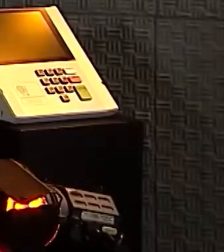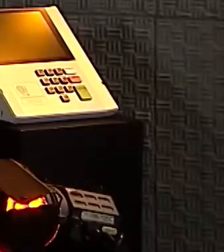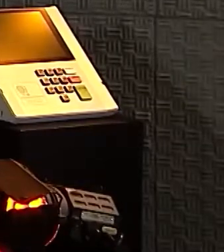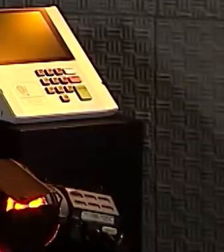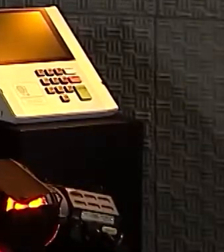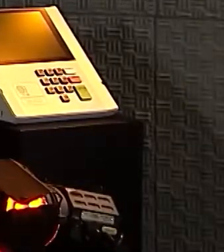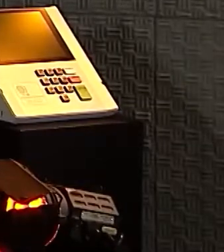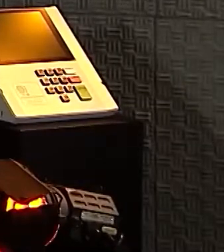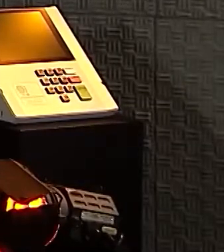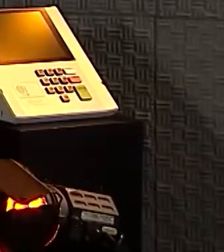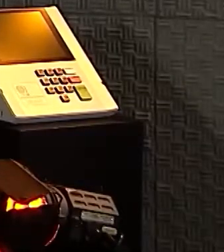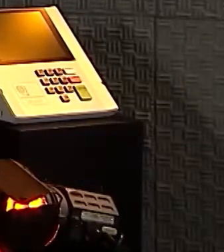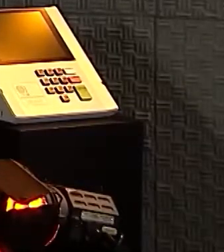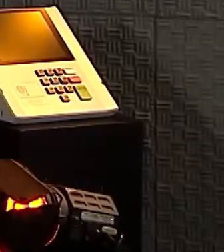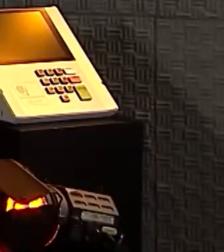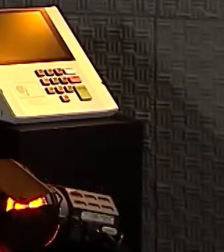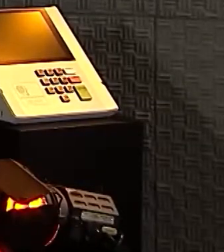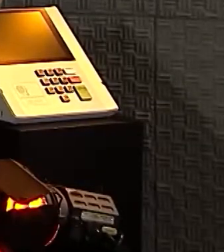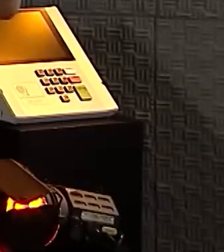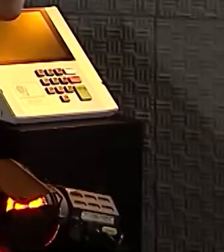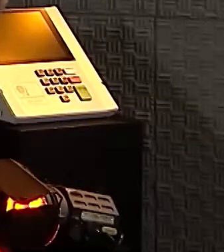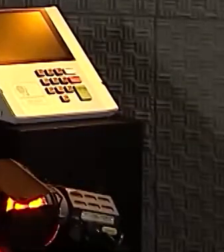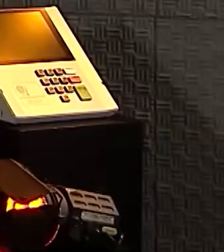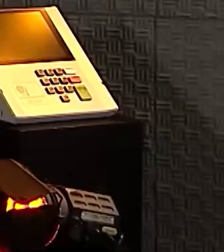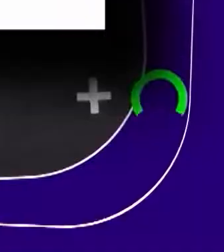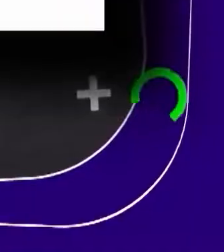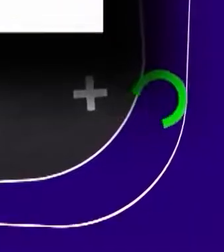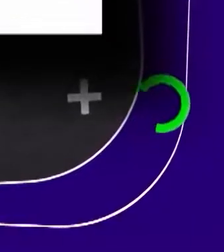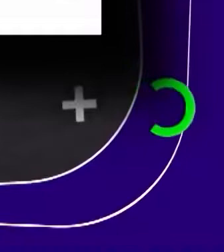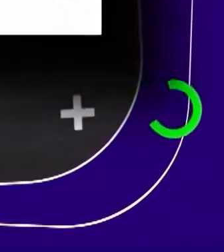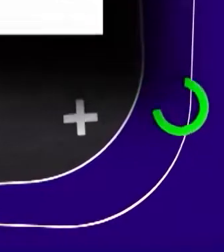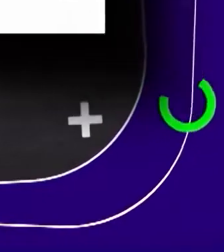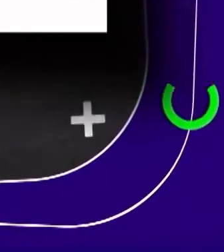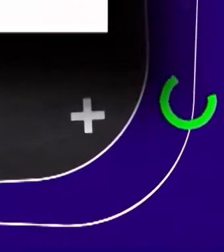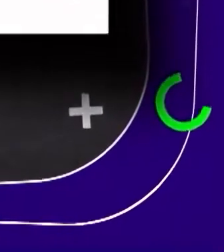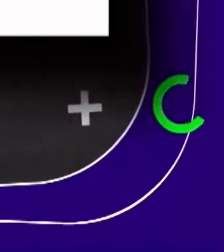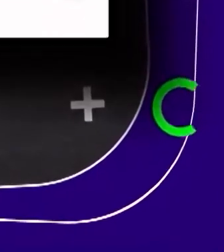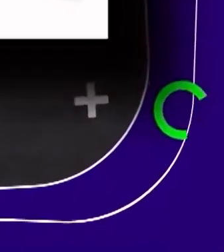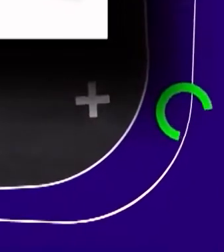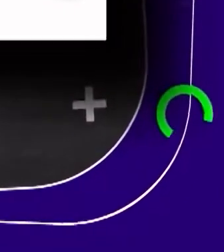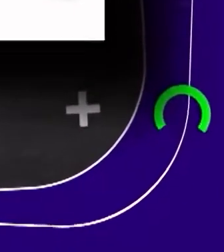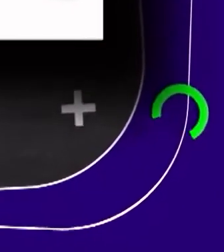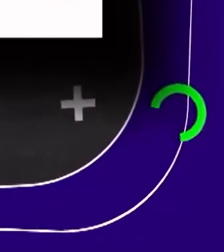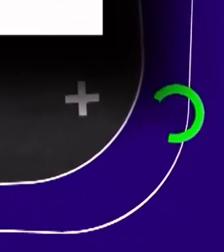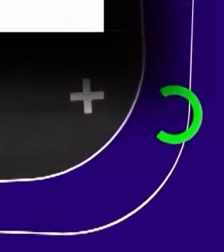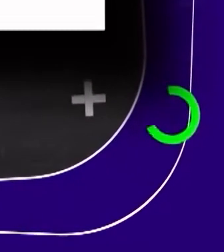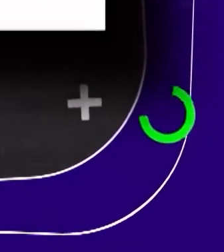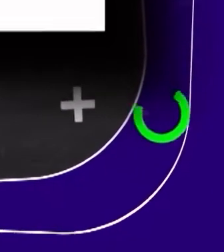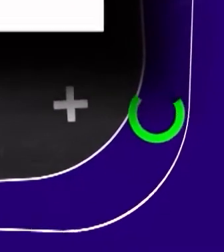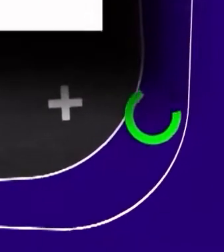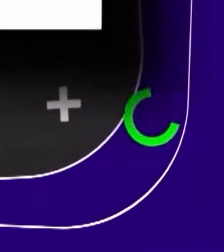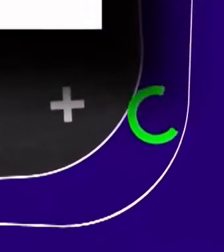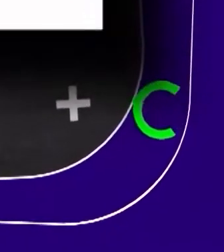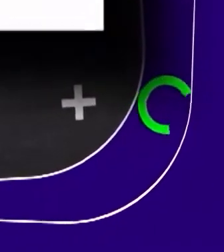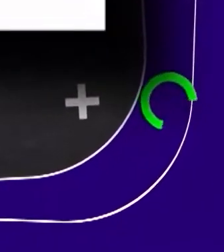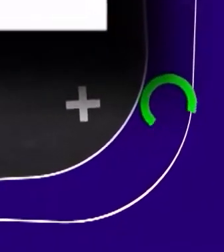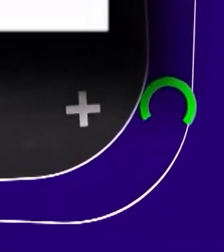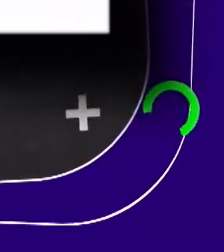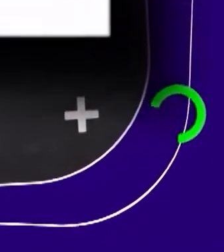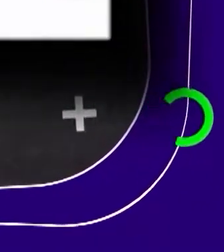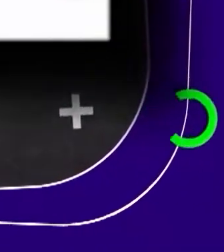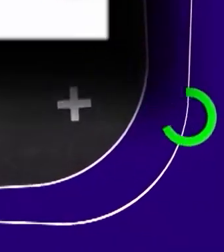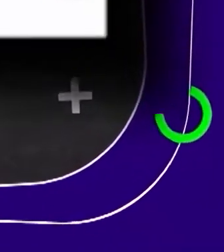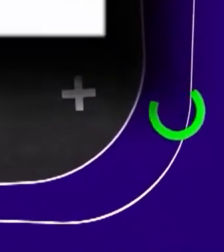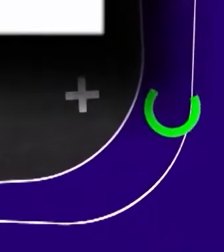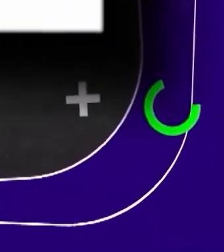tse.jus.br. Vamos dar uma olhada aqui. Olha só, a gente tem uma pergunta sobre mudanças no procedimento de totalização dos votos.